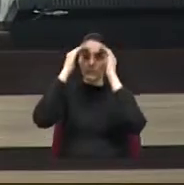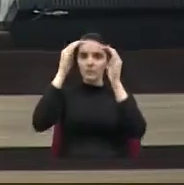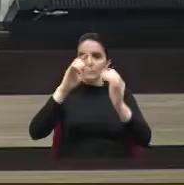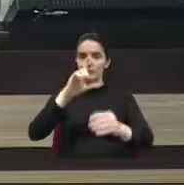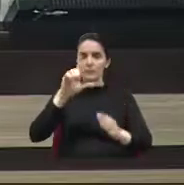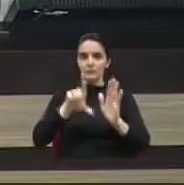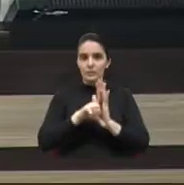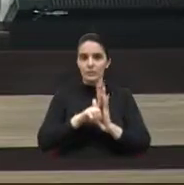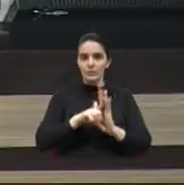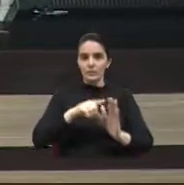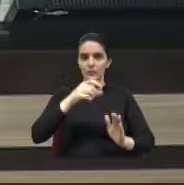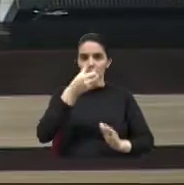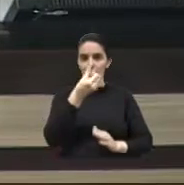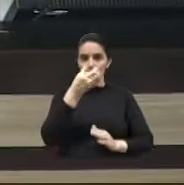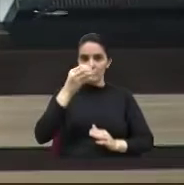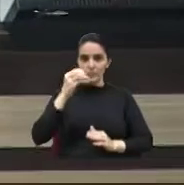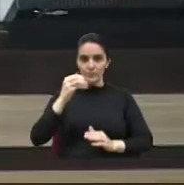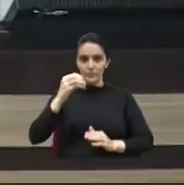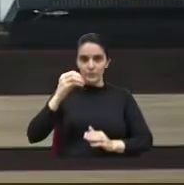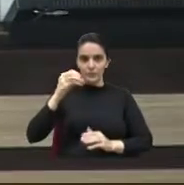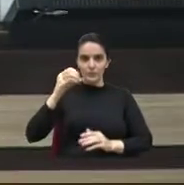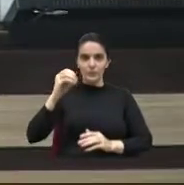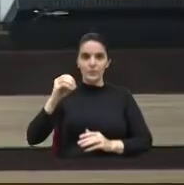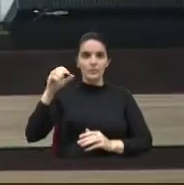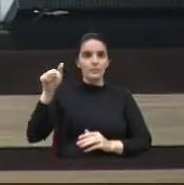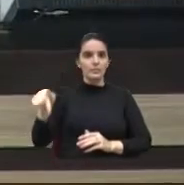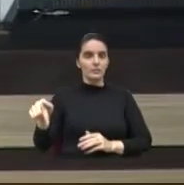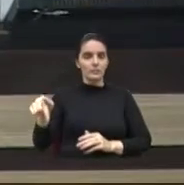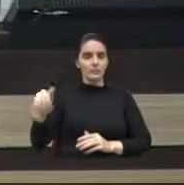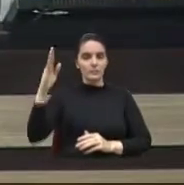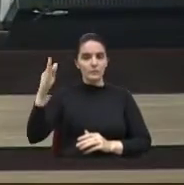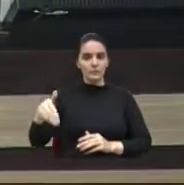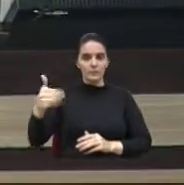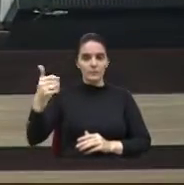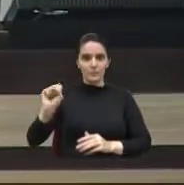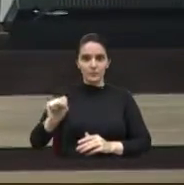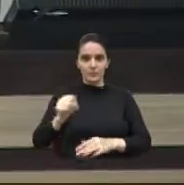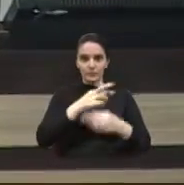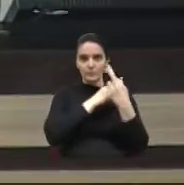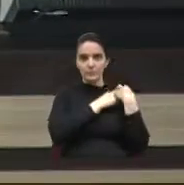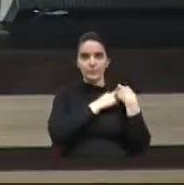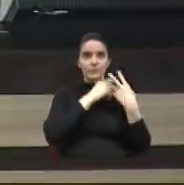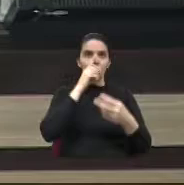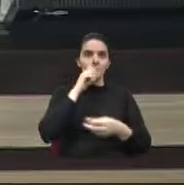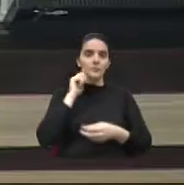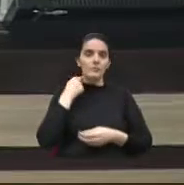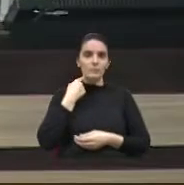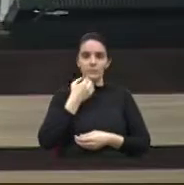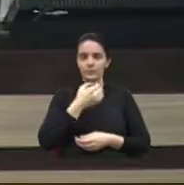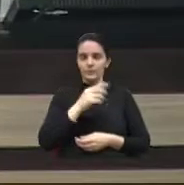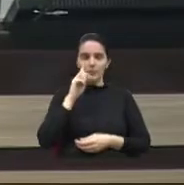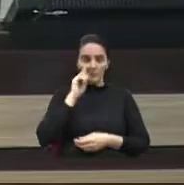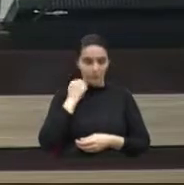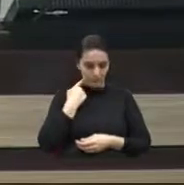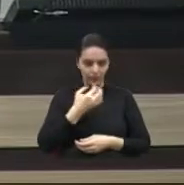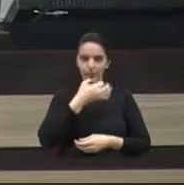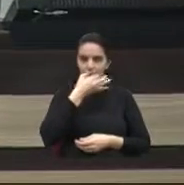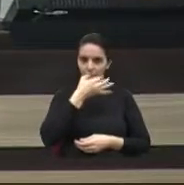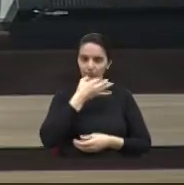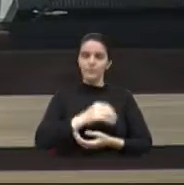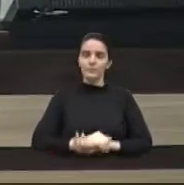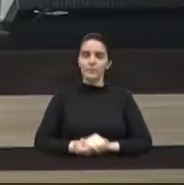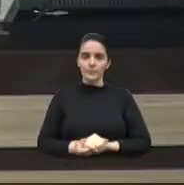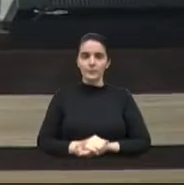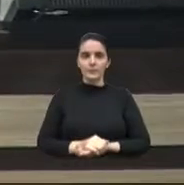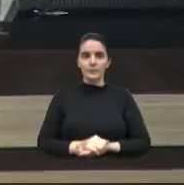número 6.007, de 2018. Vereador Newton Santos, PRB. Em discussão. Com a palavra, vereador Newton